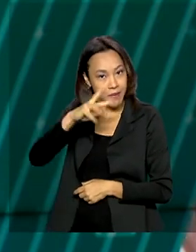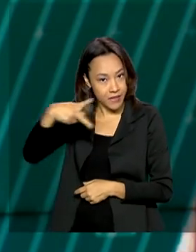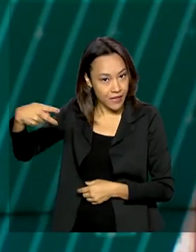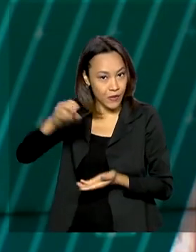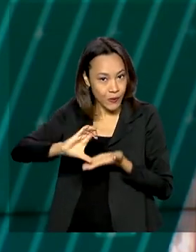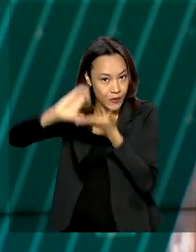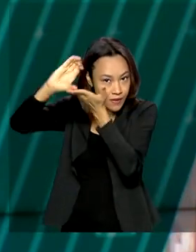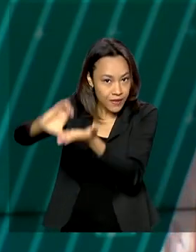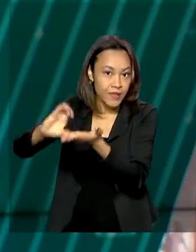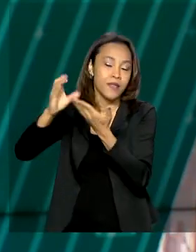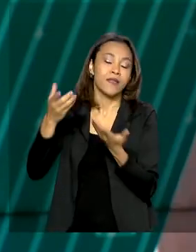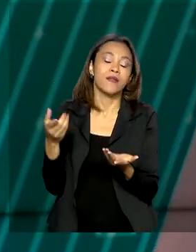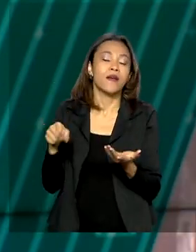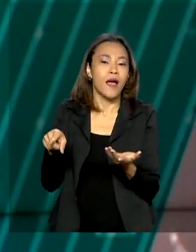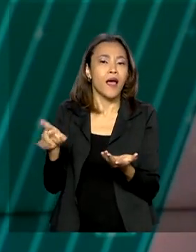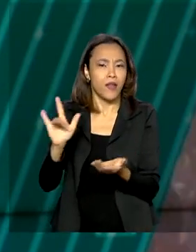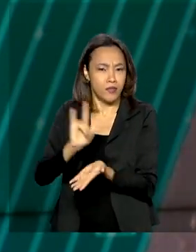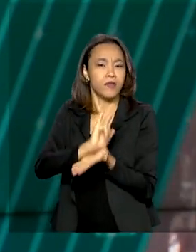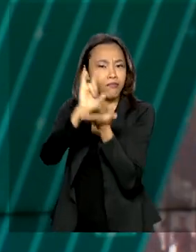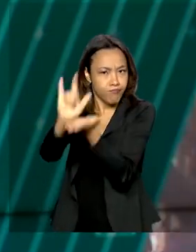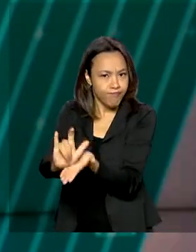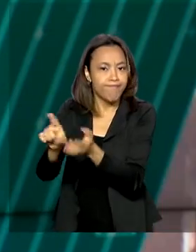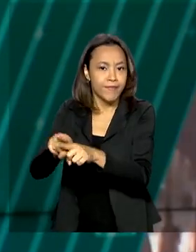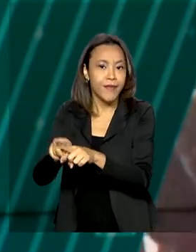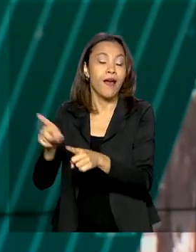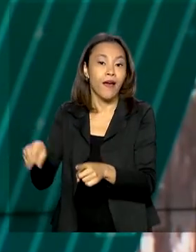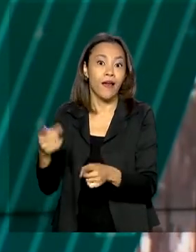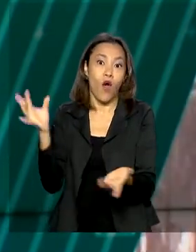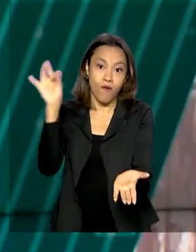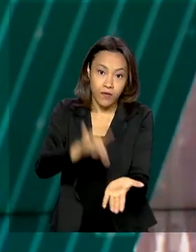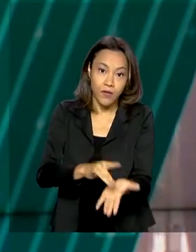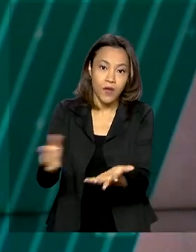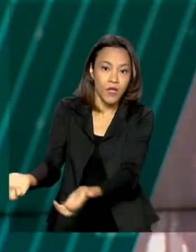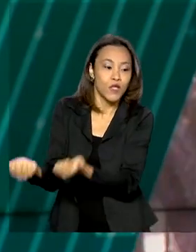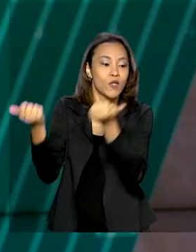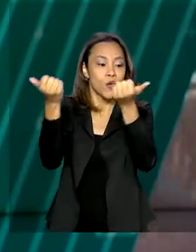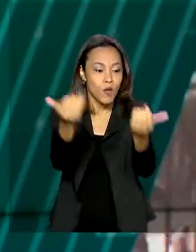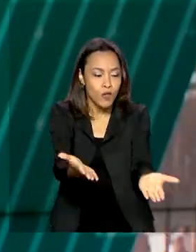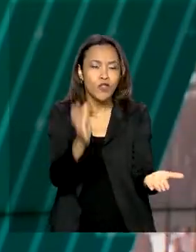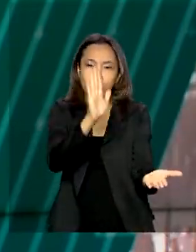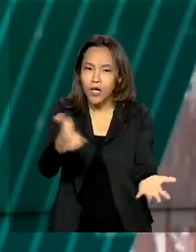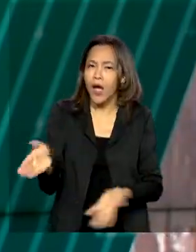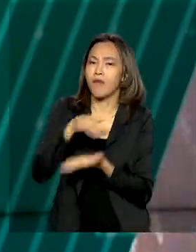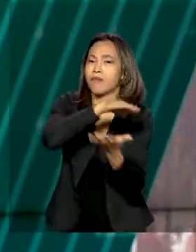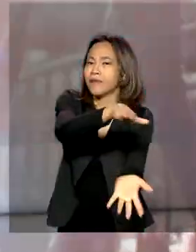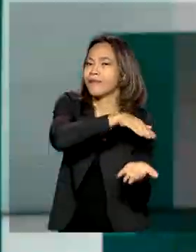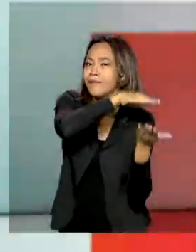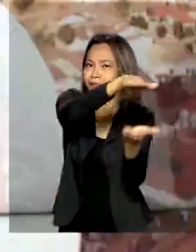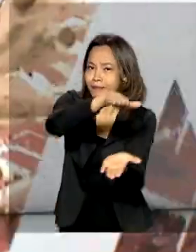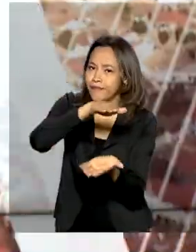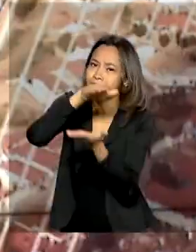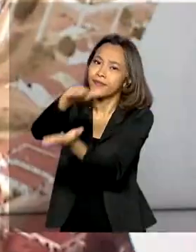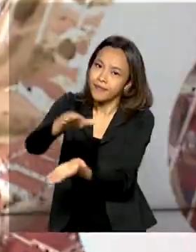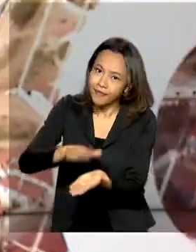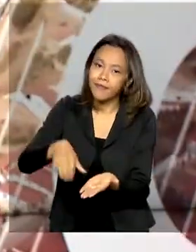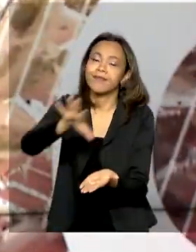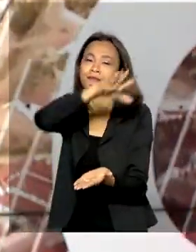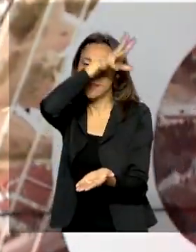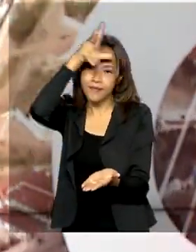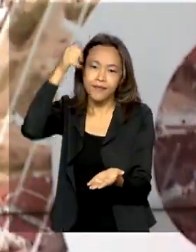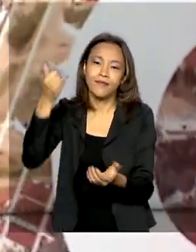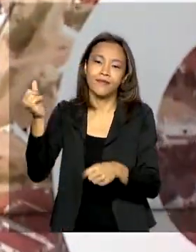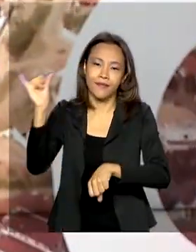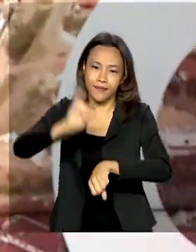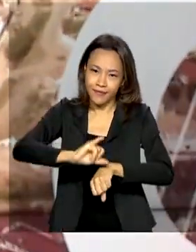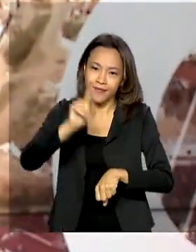Bolsonaro, oficializou as doações na Embaixada de Israel em Brasília. As cestas já começaram a chegar a Manaus com a ajuda da Força